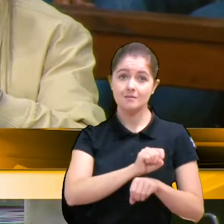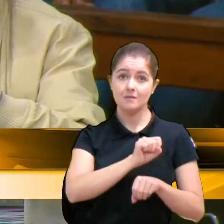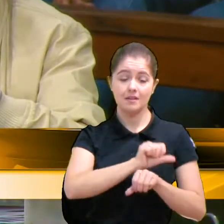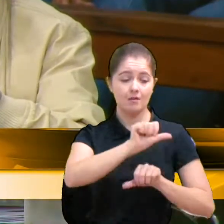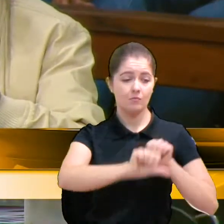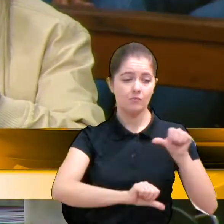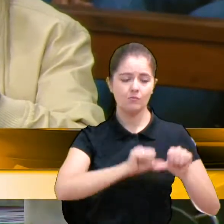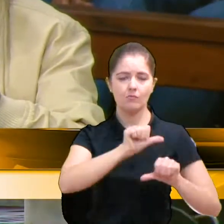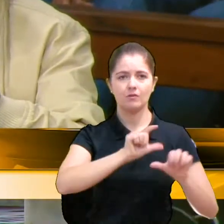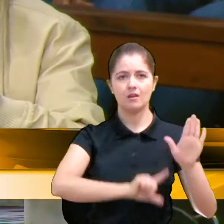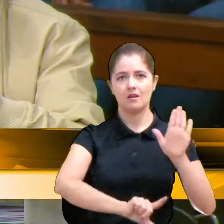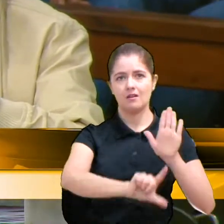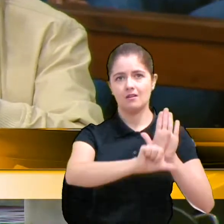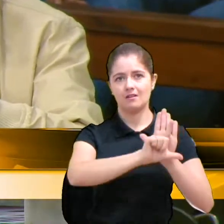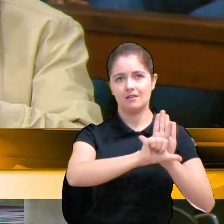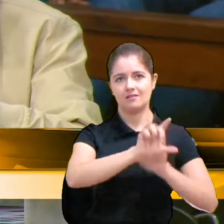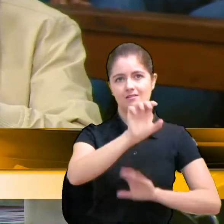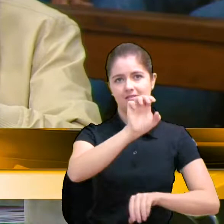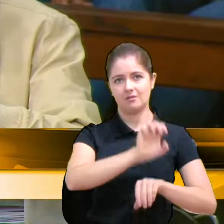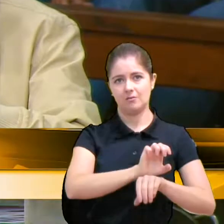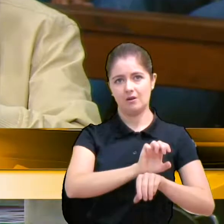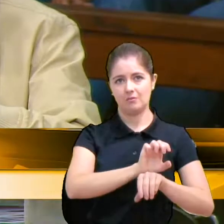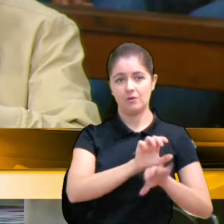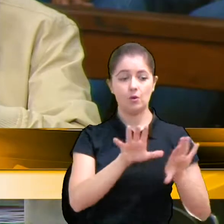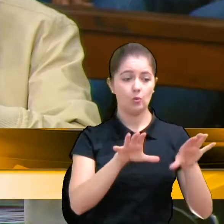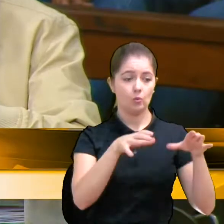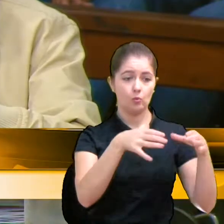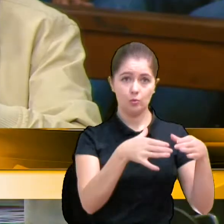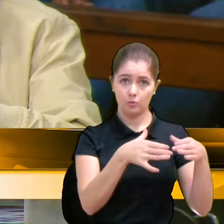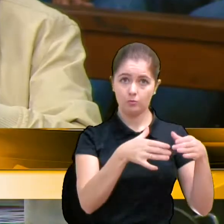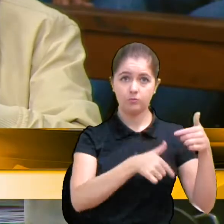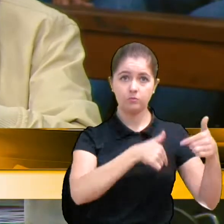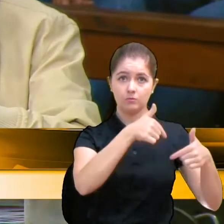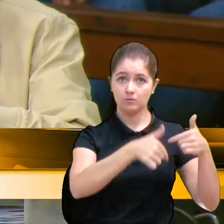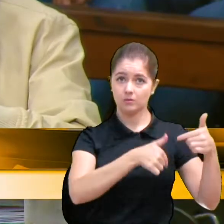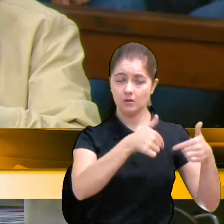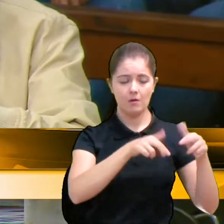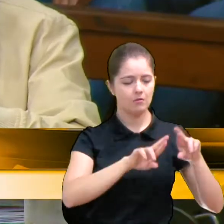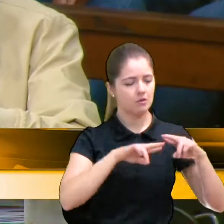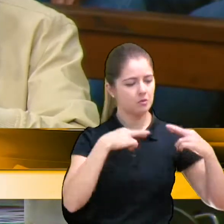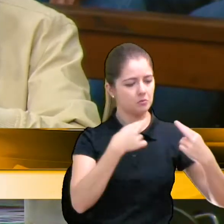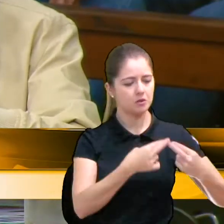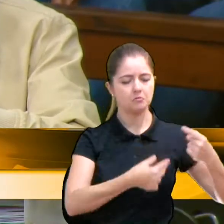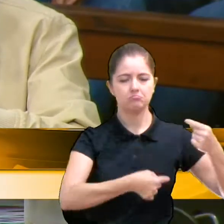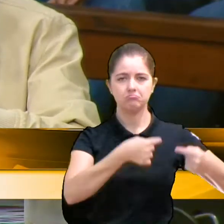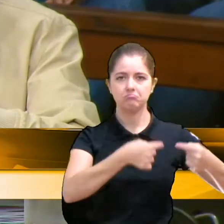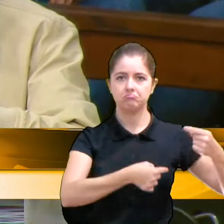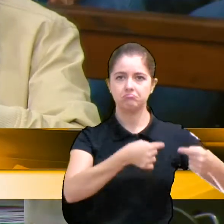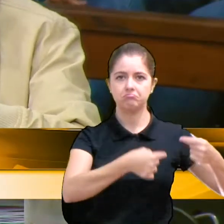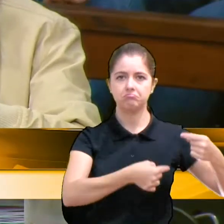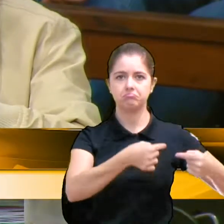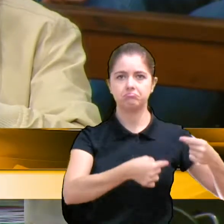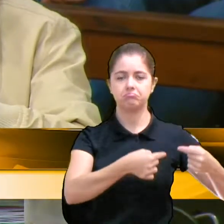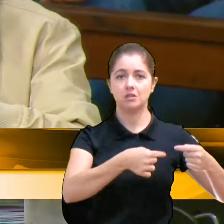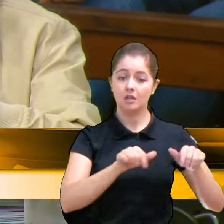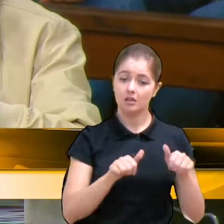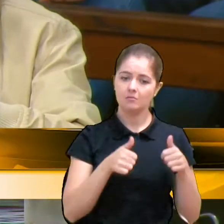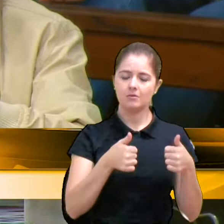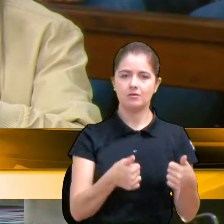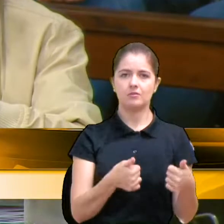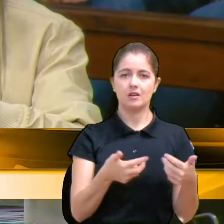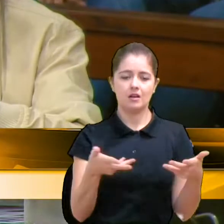lei estadual. Enquanto isso, esse grupo de trabalho ia se reunindo, discutindo aquilo que era possível melhorar.